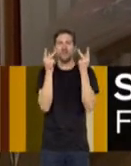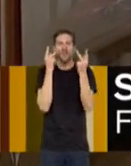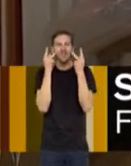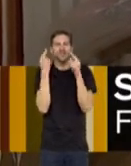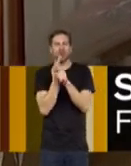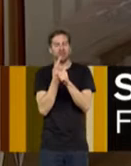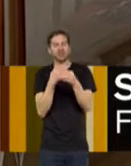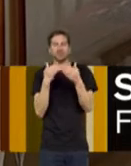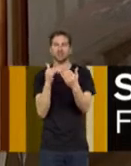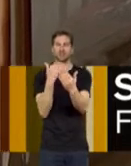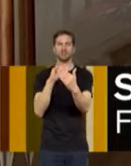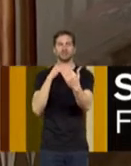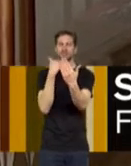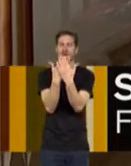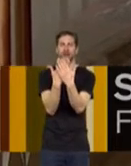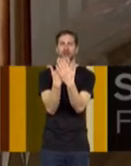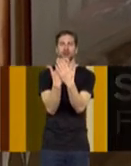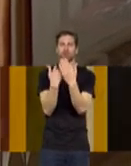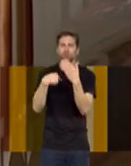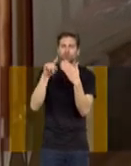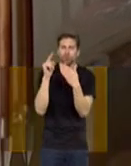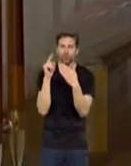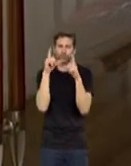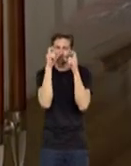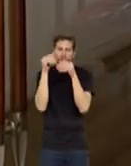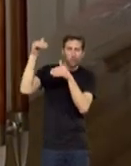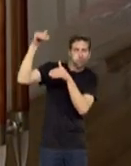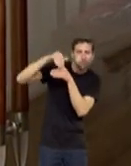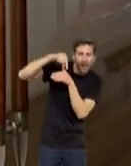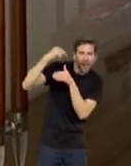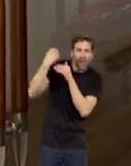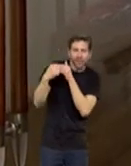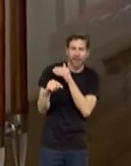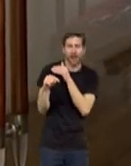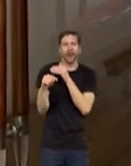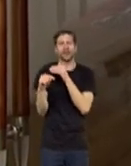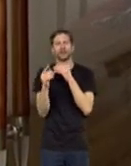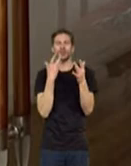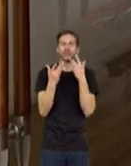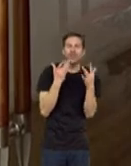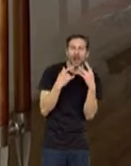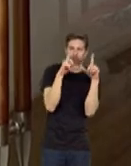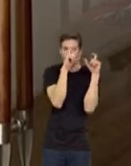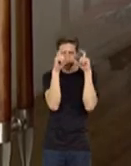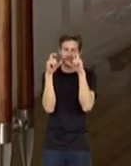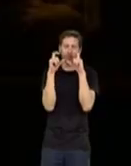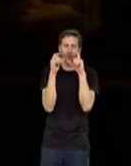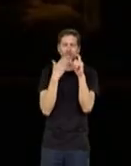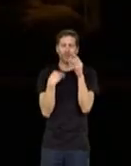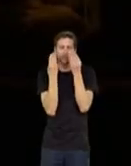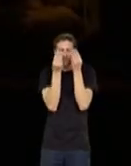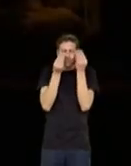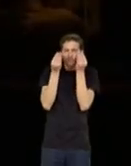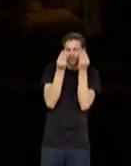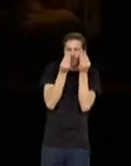isso. Eu acho que não, e ter construído o meu olhar de fotógrafa através da fotografia do teatro trouxe-me, se calhar, com maior